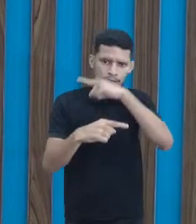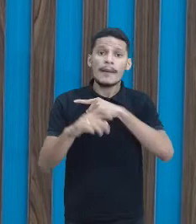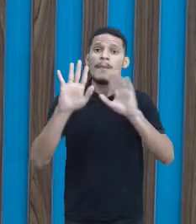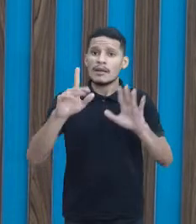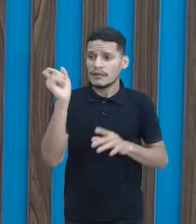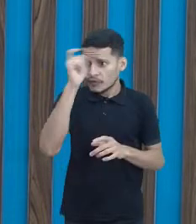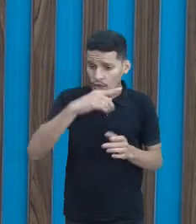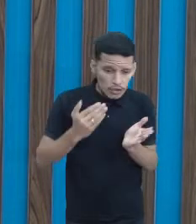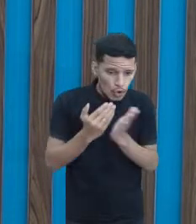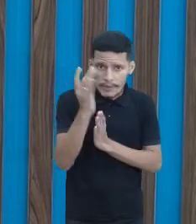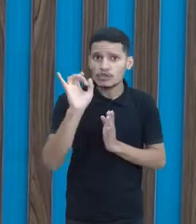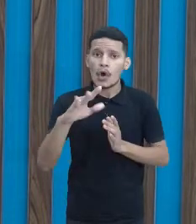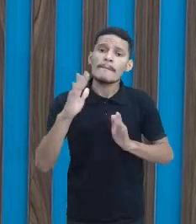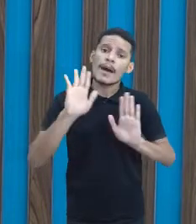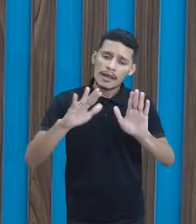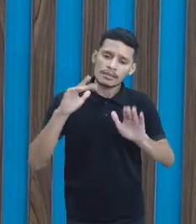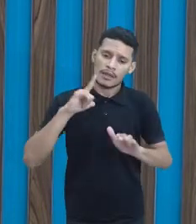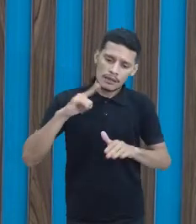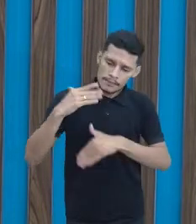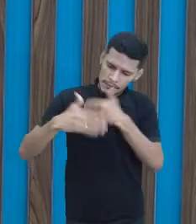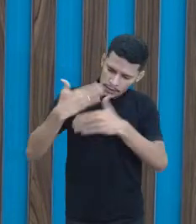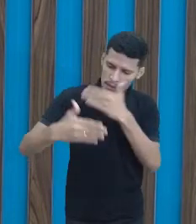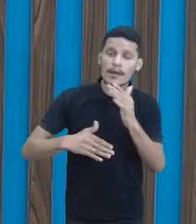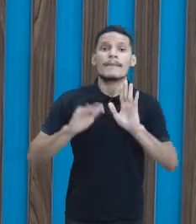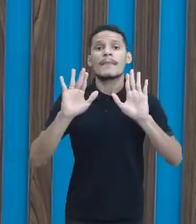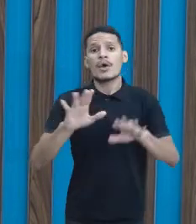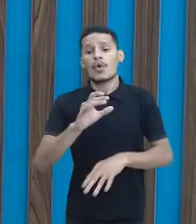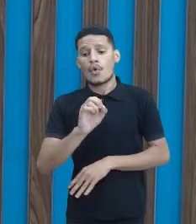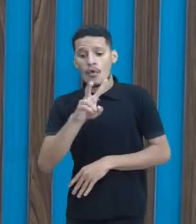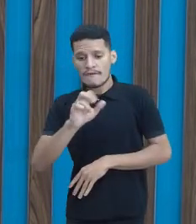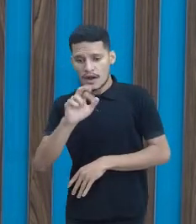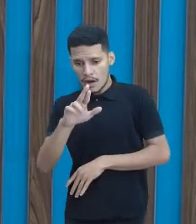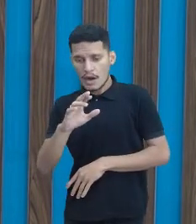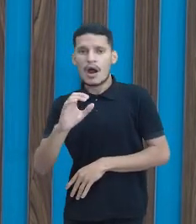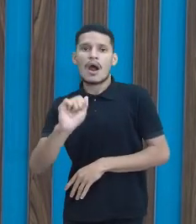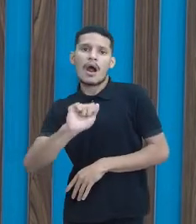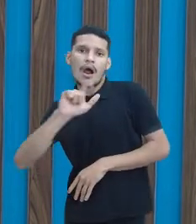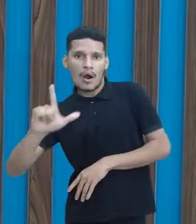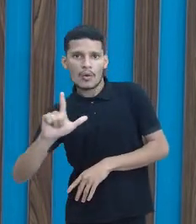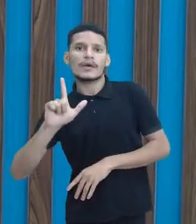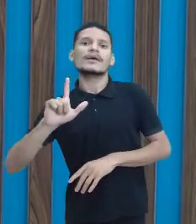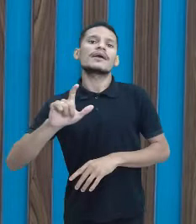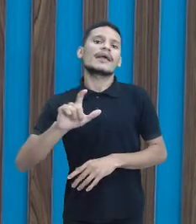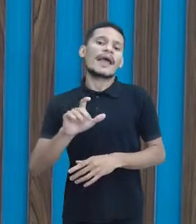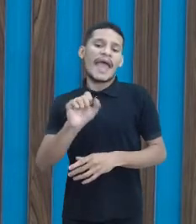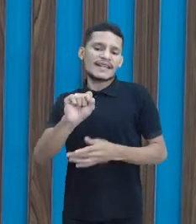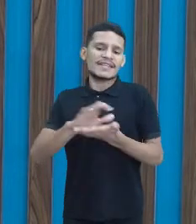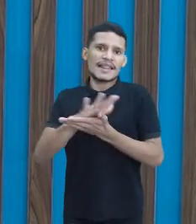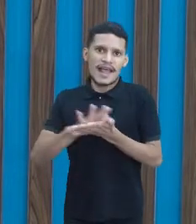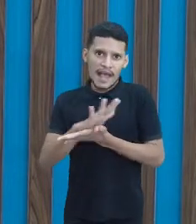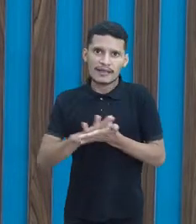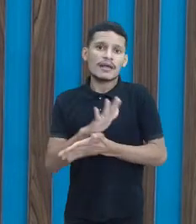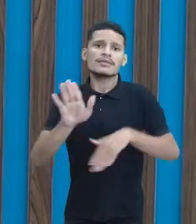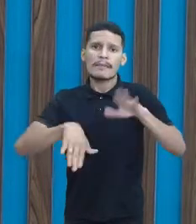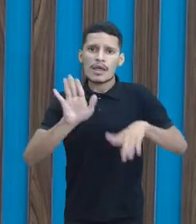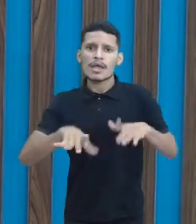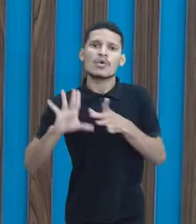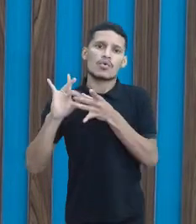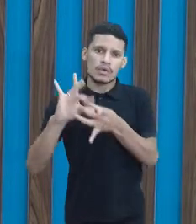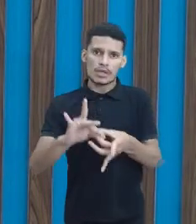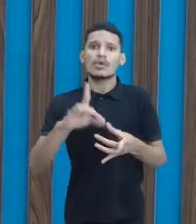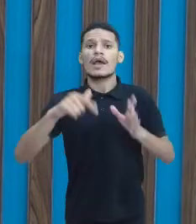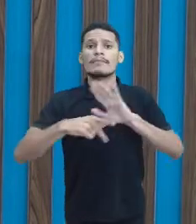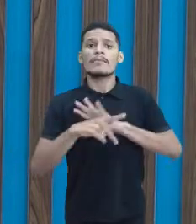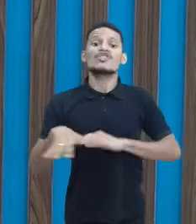uma evolução a partir disso. E outra coisa, a palavra overall em inglês, sem o S, dependendo da colocação, dependendo da situação, ela significa